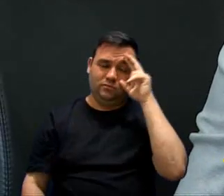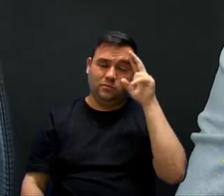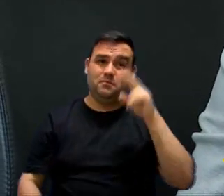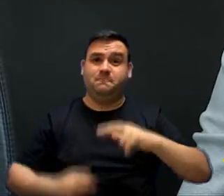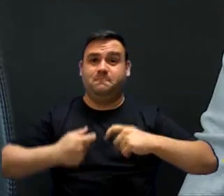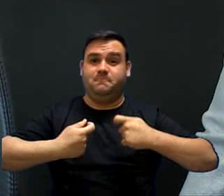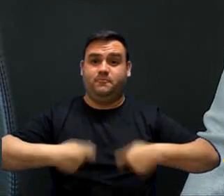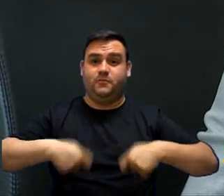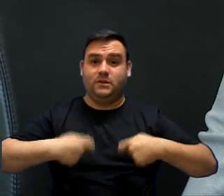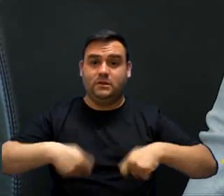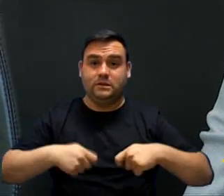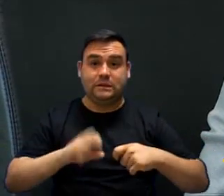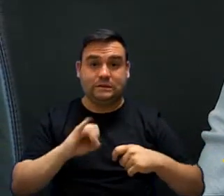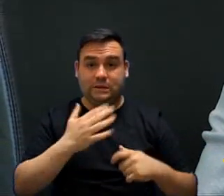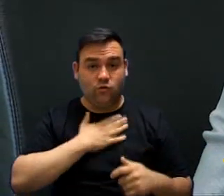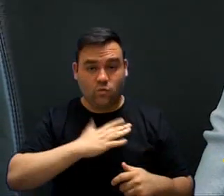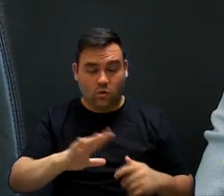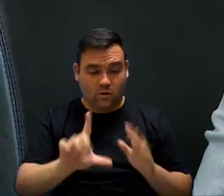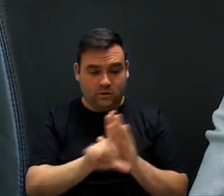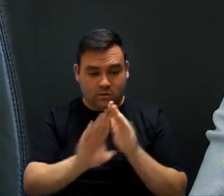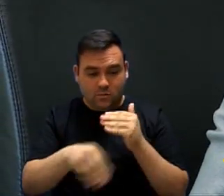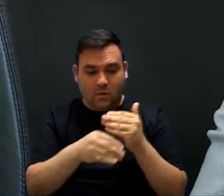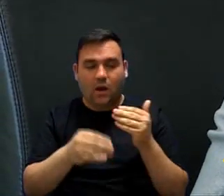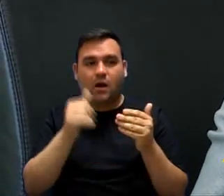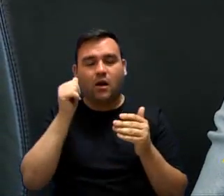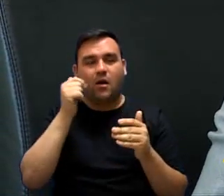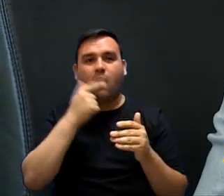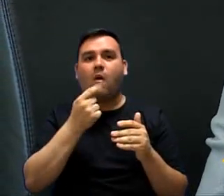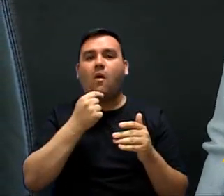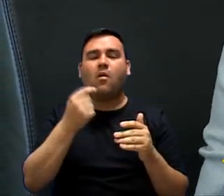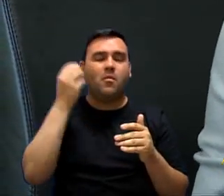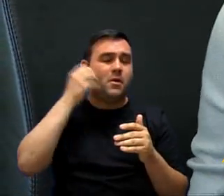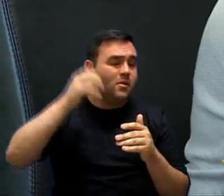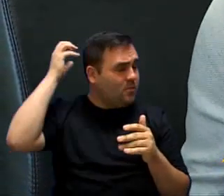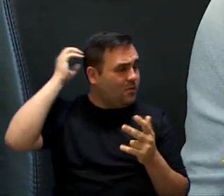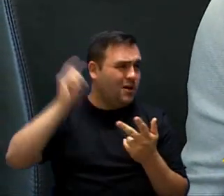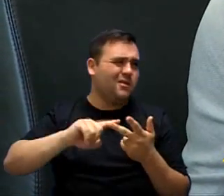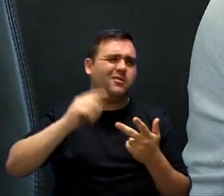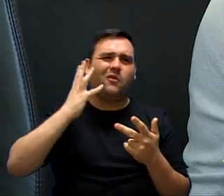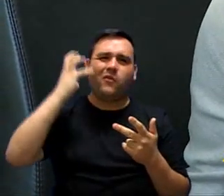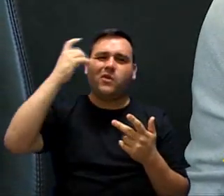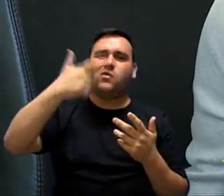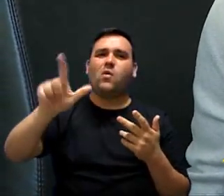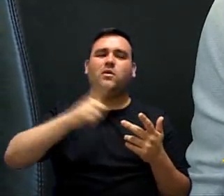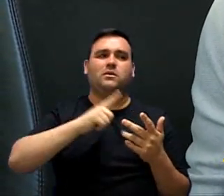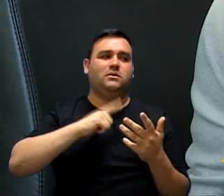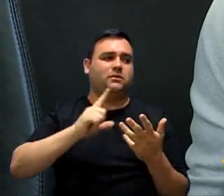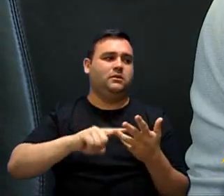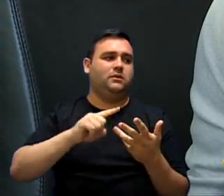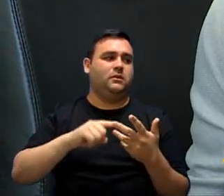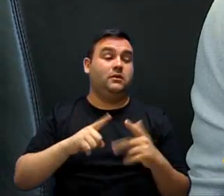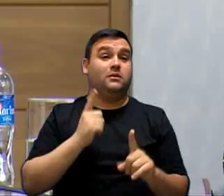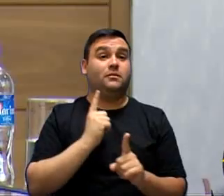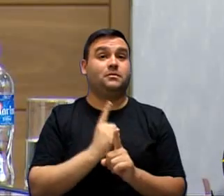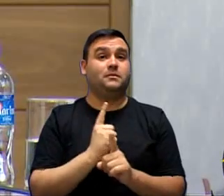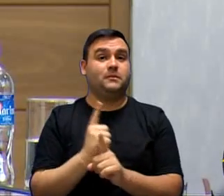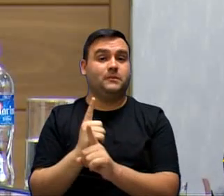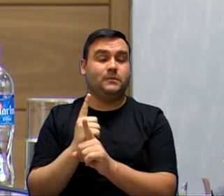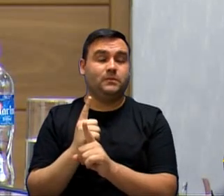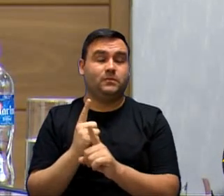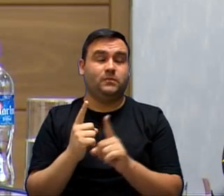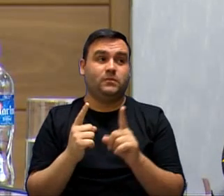Teria que, sim, se não gostou da emenda do Péricles, da Fernanda e mais um vereador... Bom, já começamos a descobrir... Acho